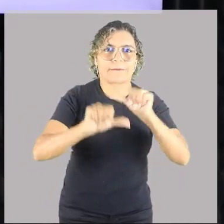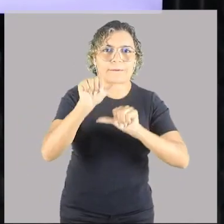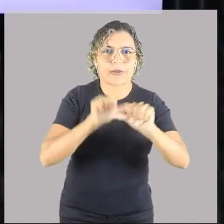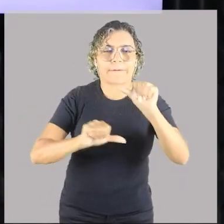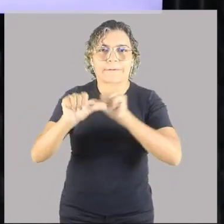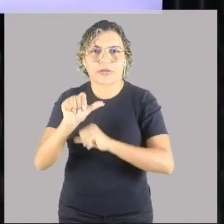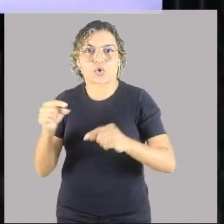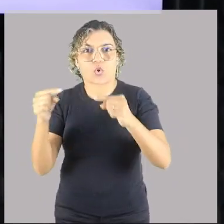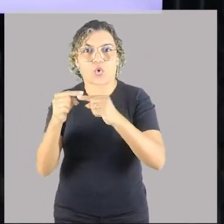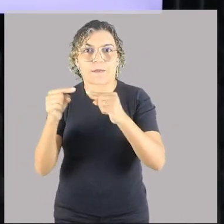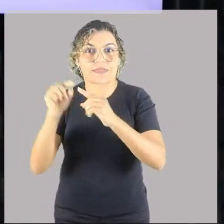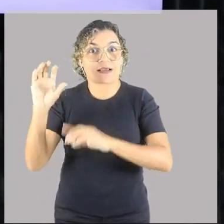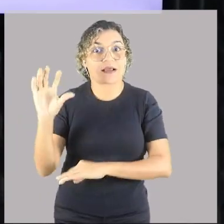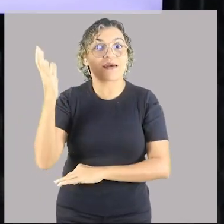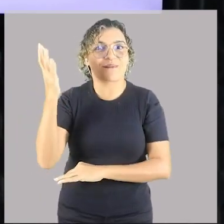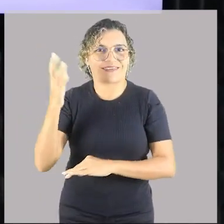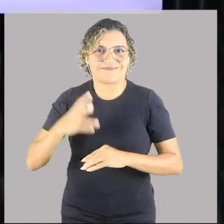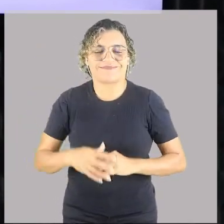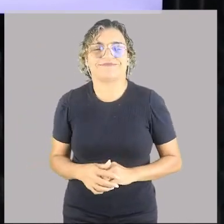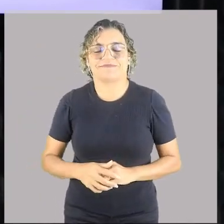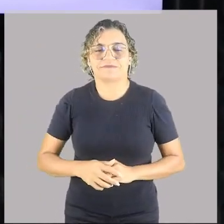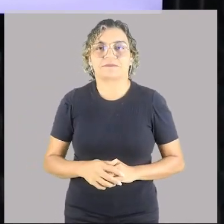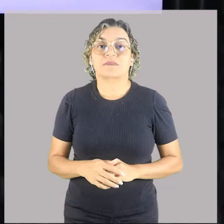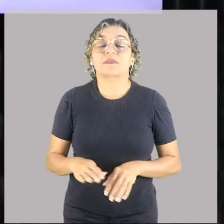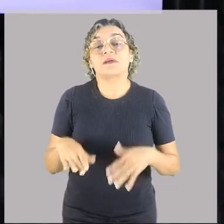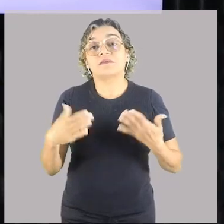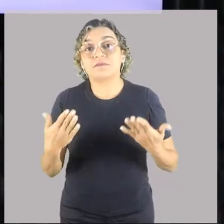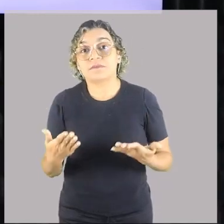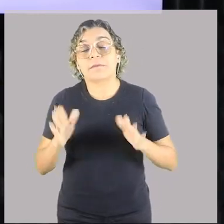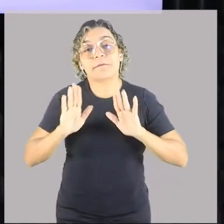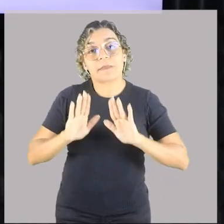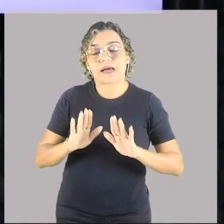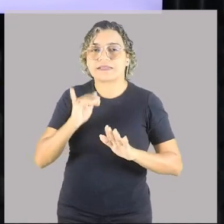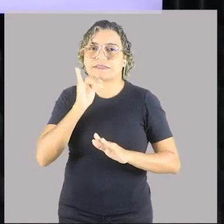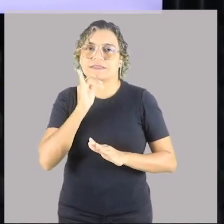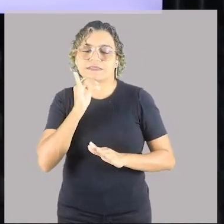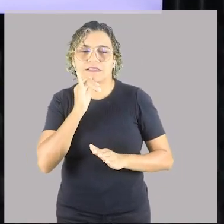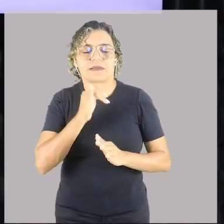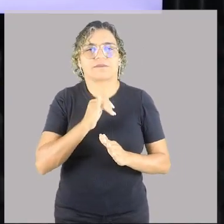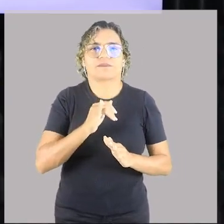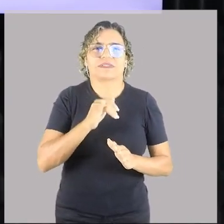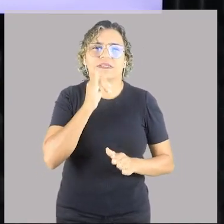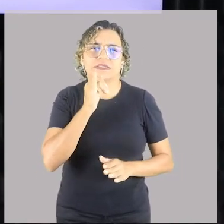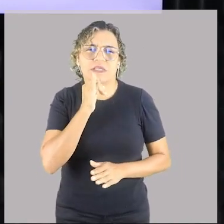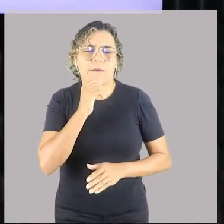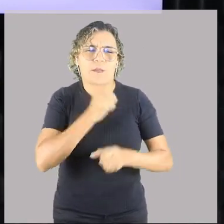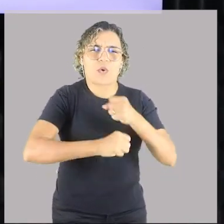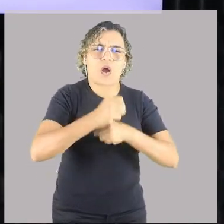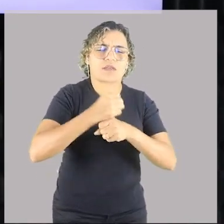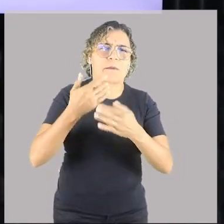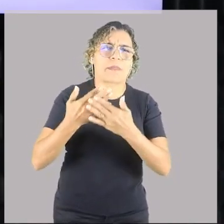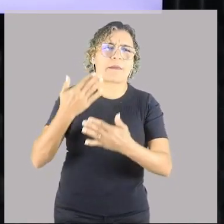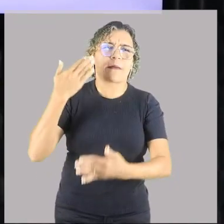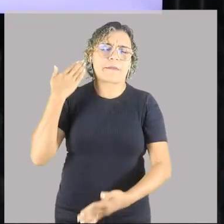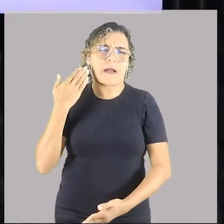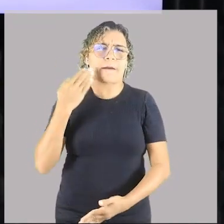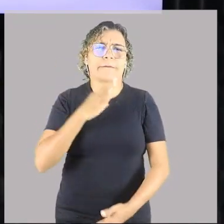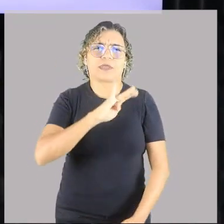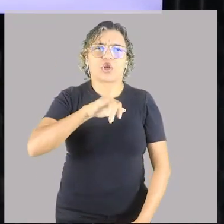mudanças relacionadas a essa condição. Entretanto, dos bilhões de anos,